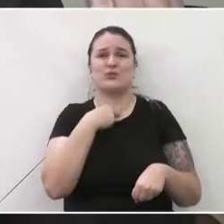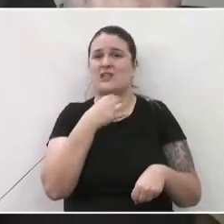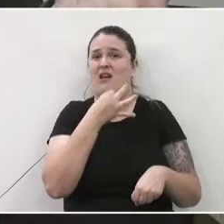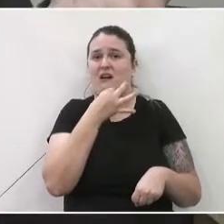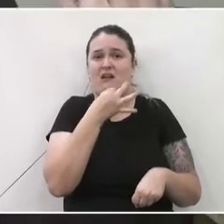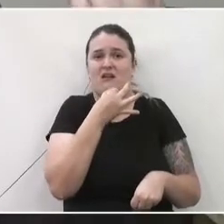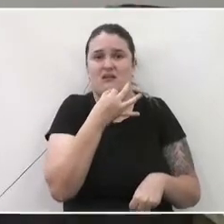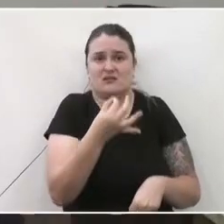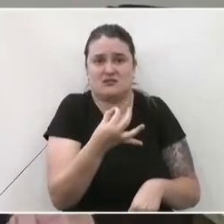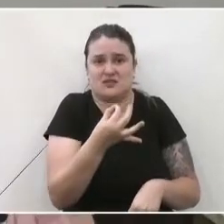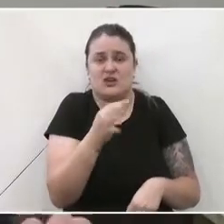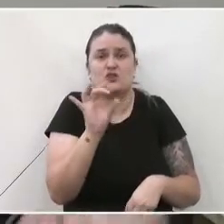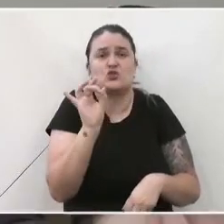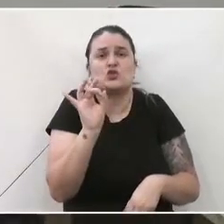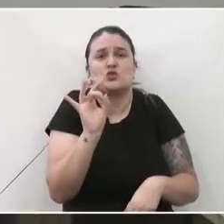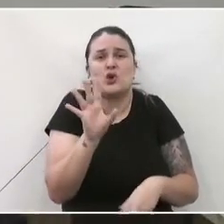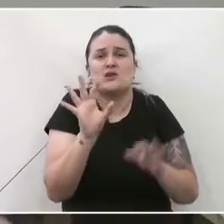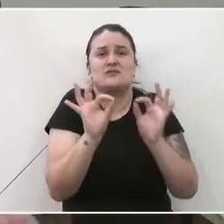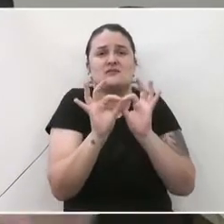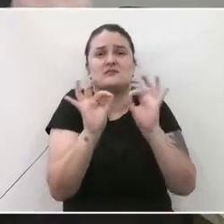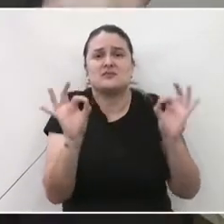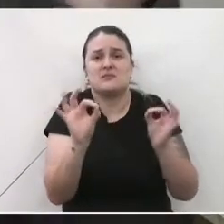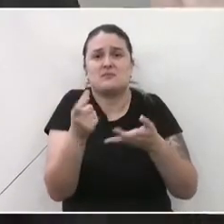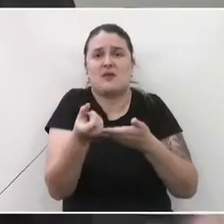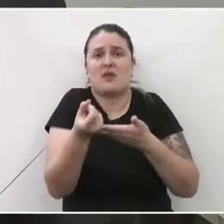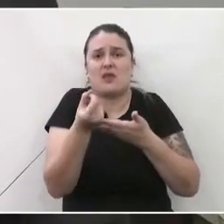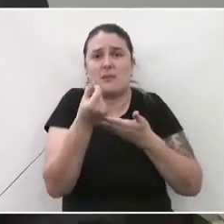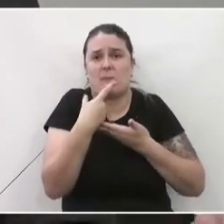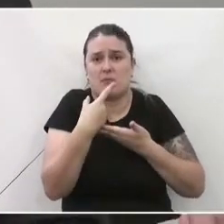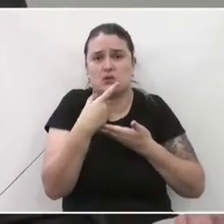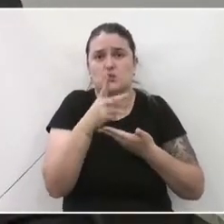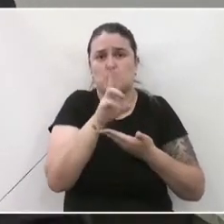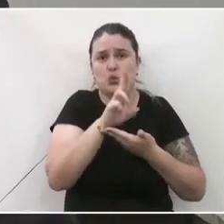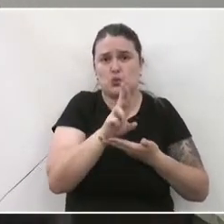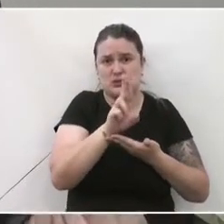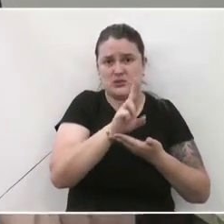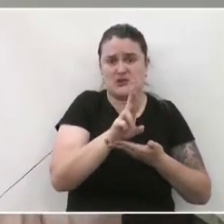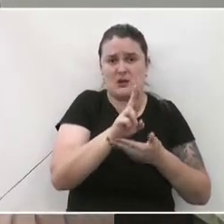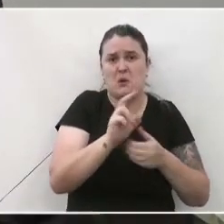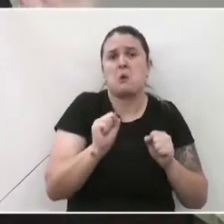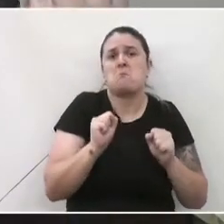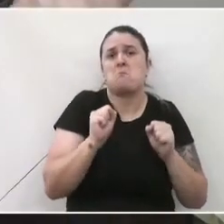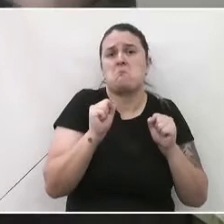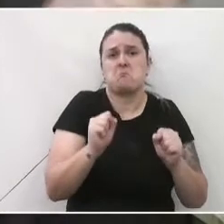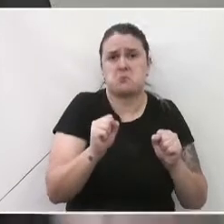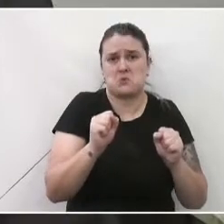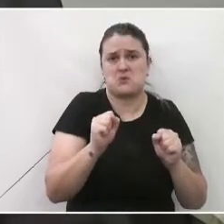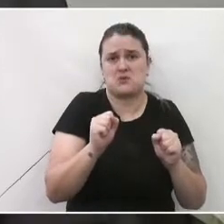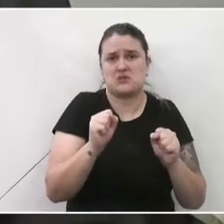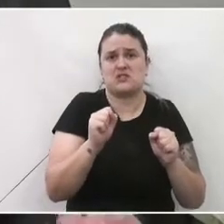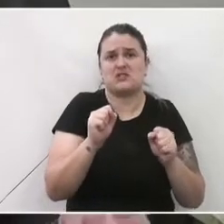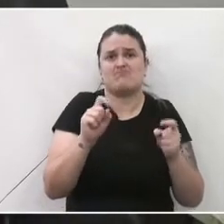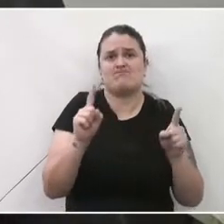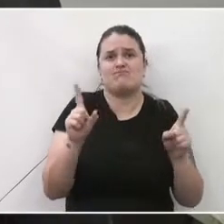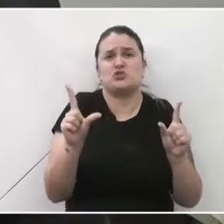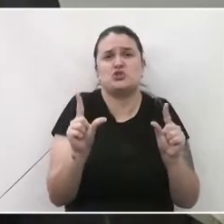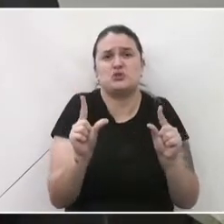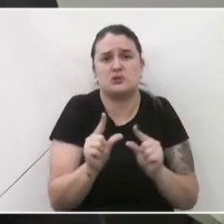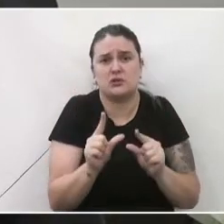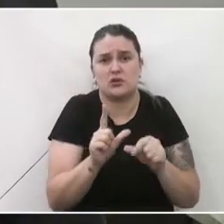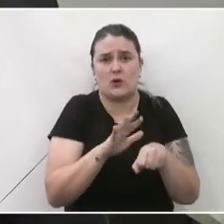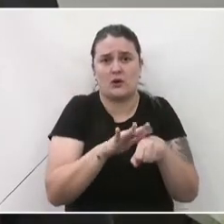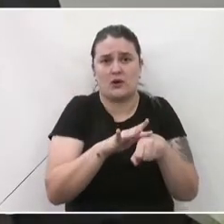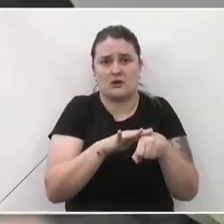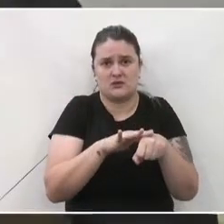que simples medicações tomadas no início podem frear essa